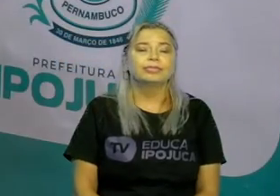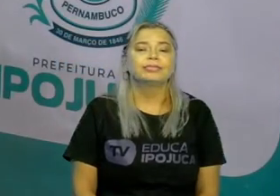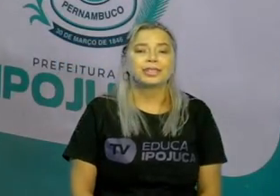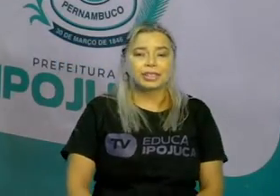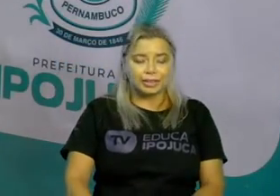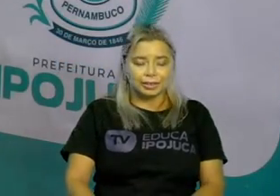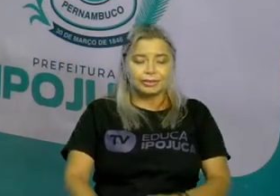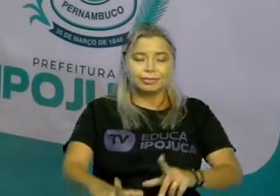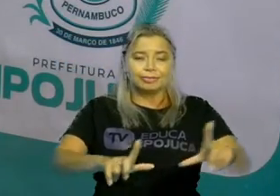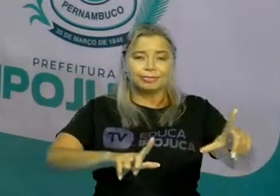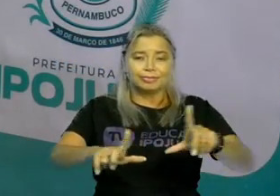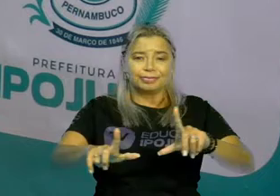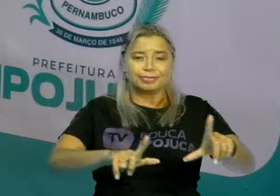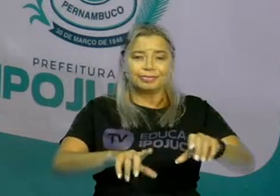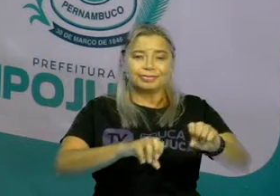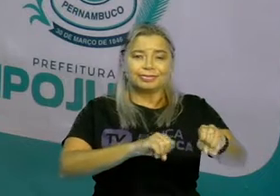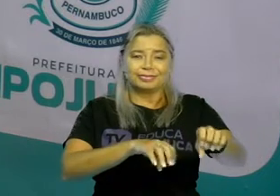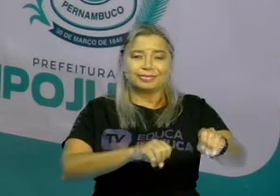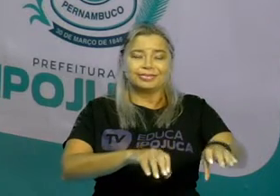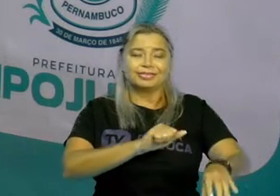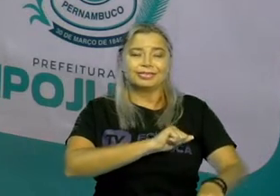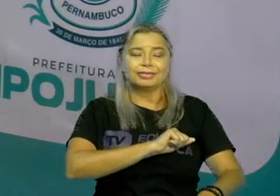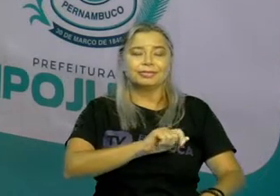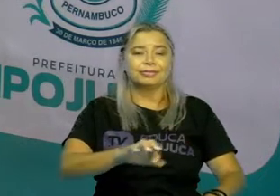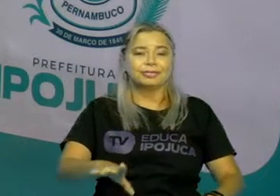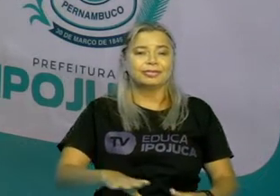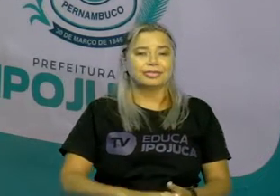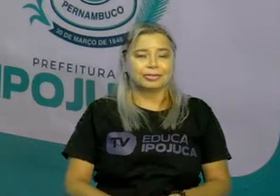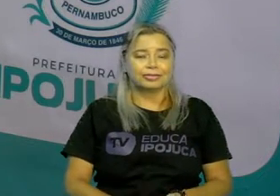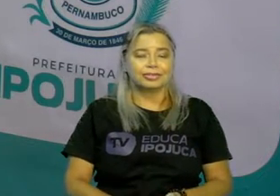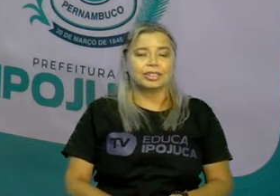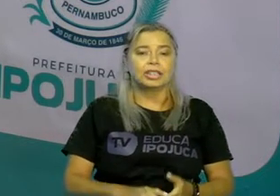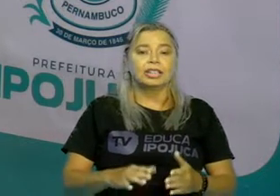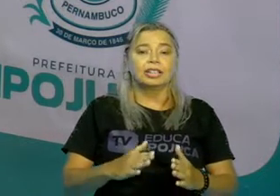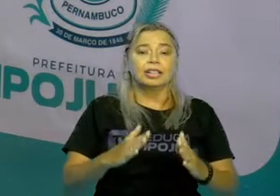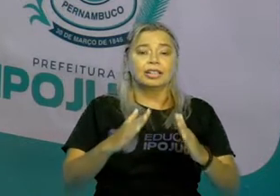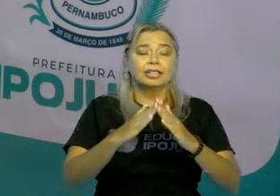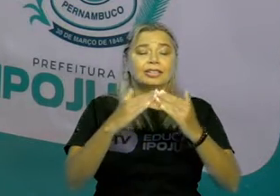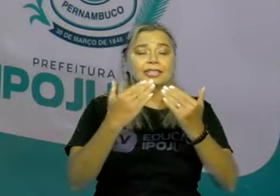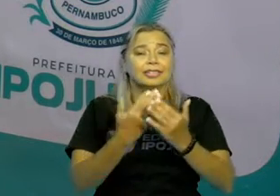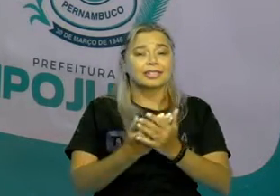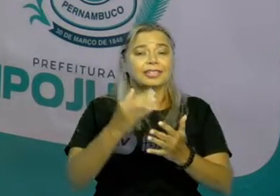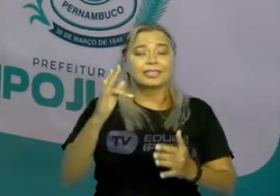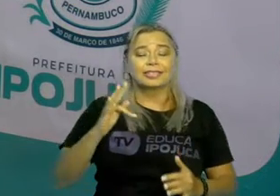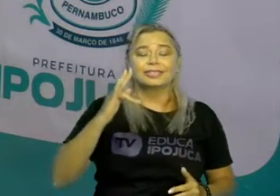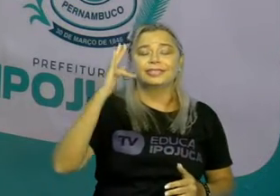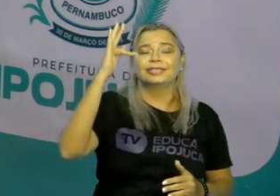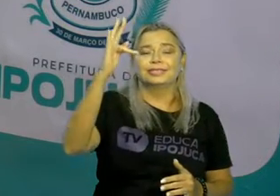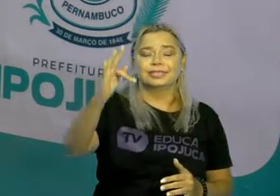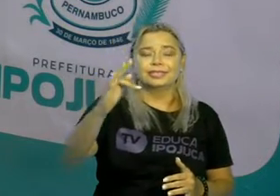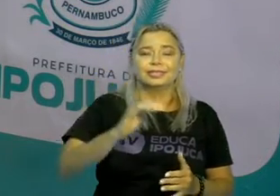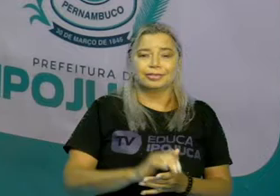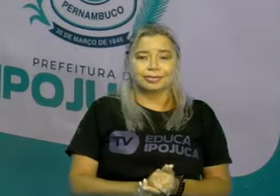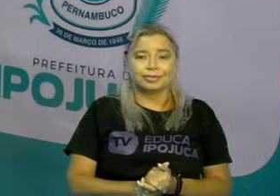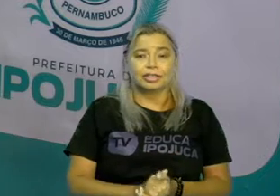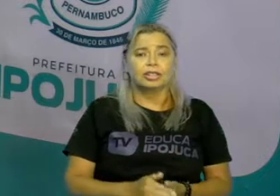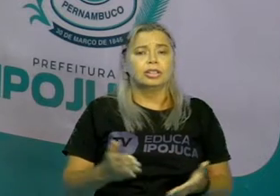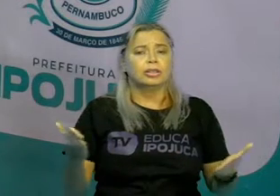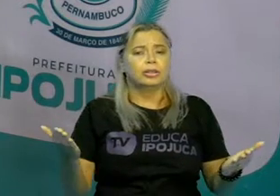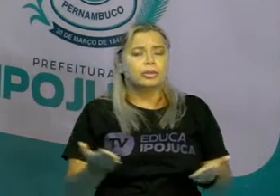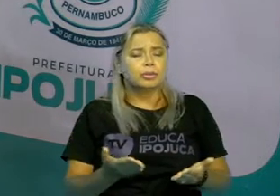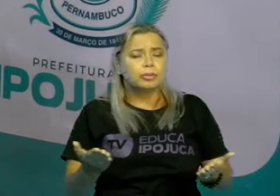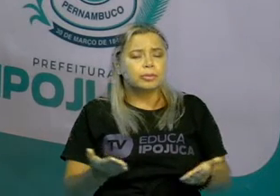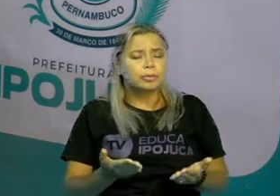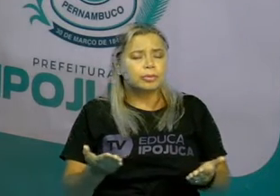Está no ar a TV Educa e Pojuca, a escola do futuro. Vamos a mais um dia de nossas